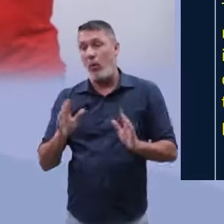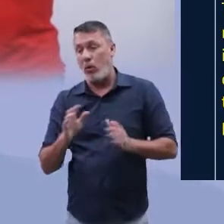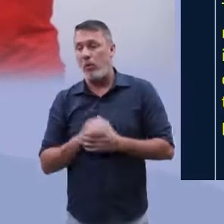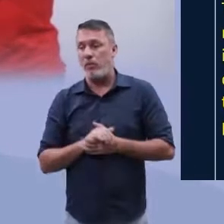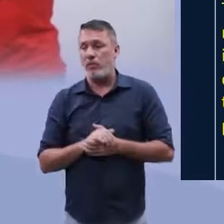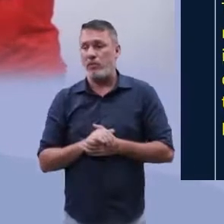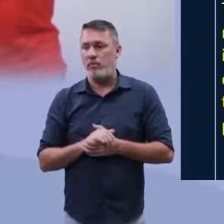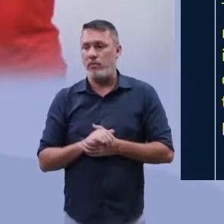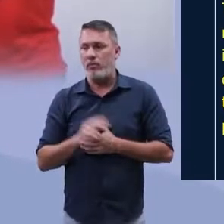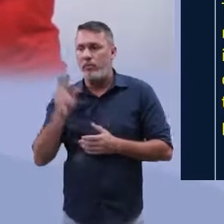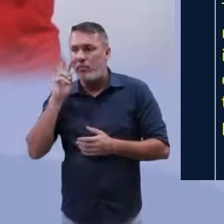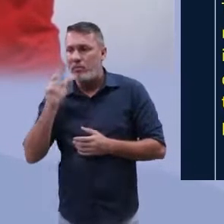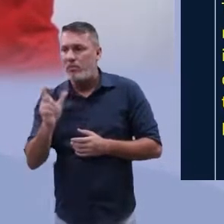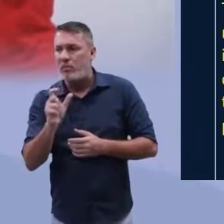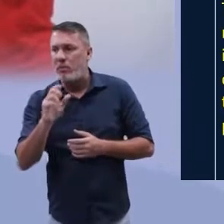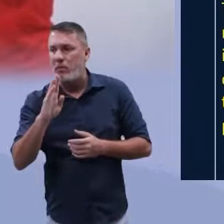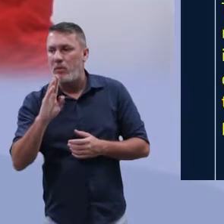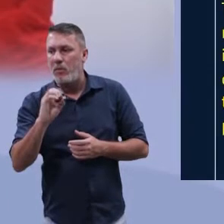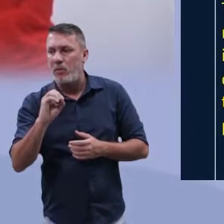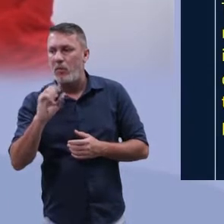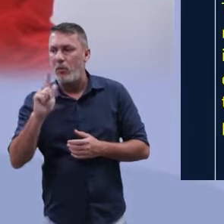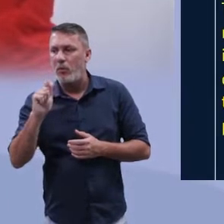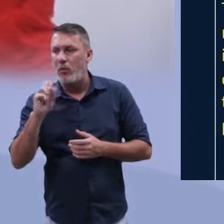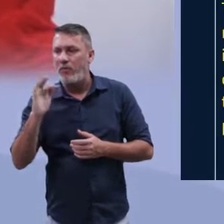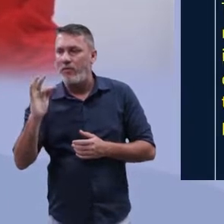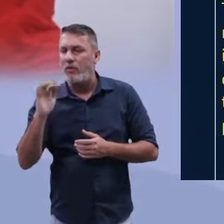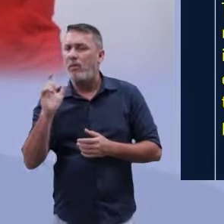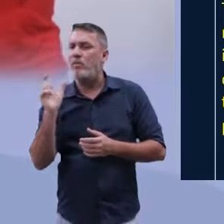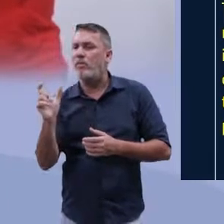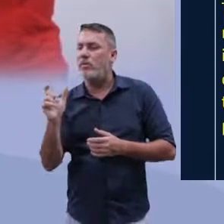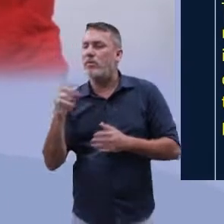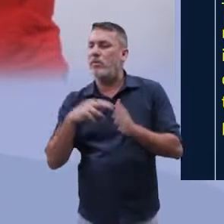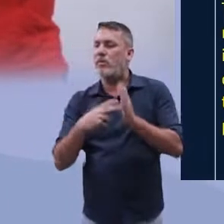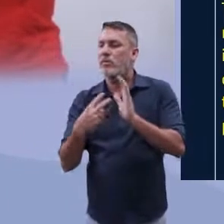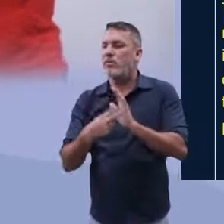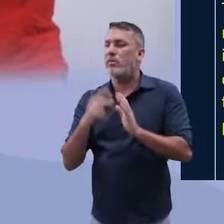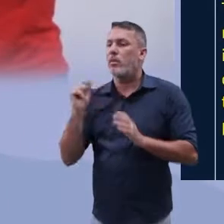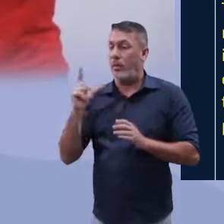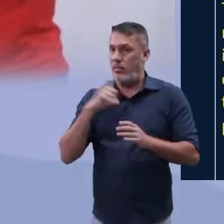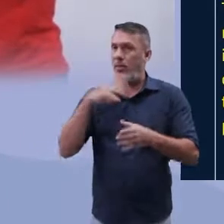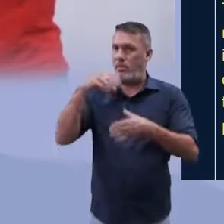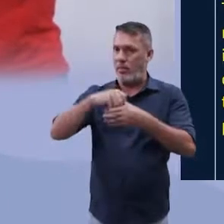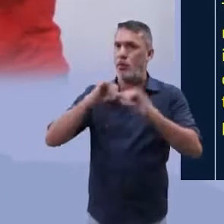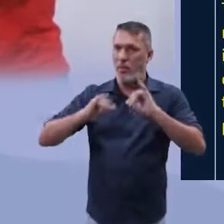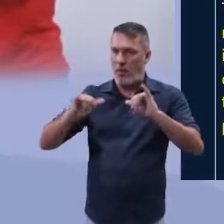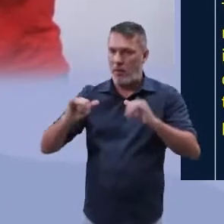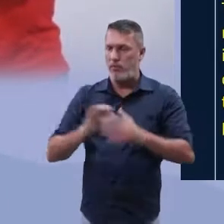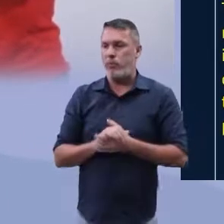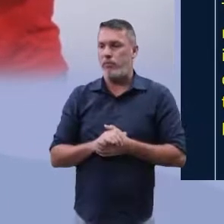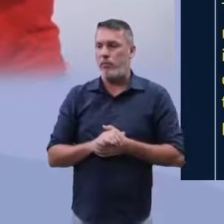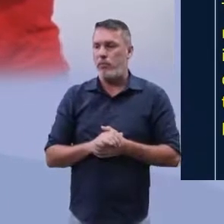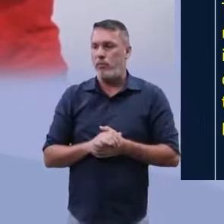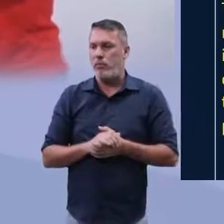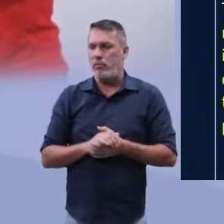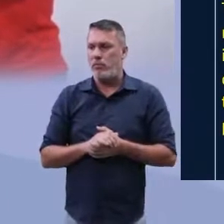supermarket. Opa! Então peraí. Tá falando que esse bog off aí tem no